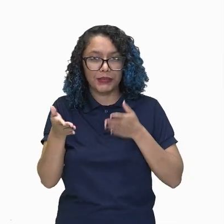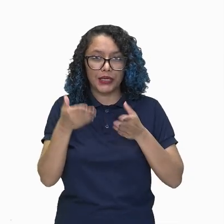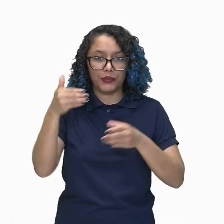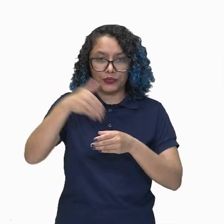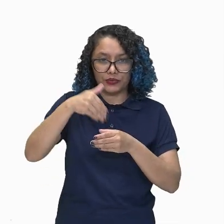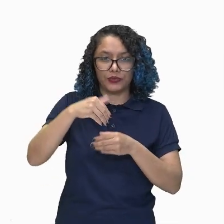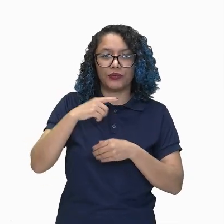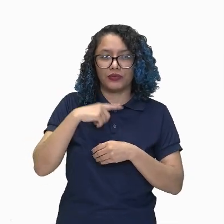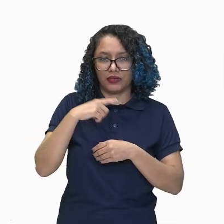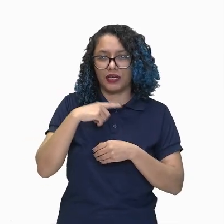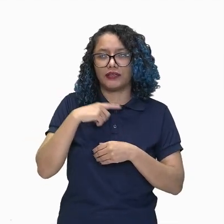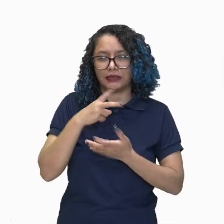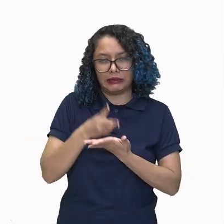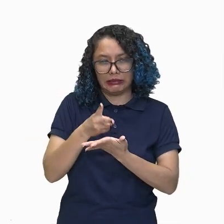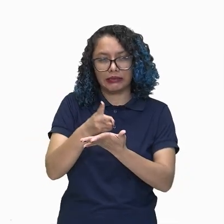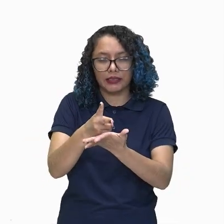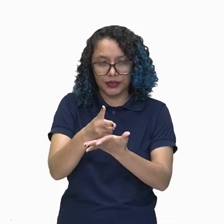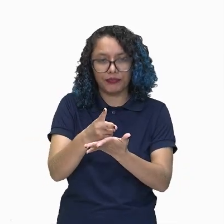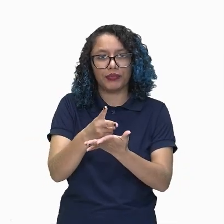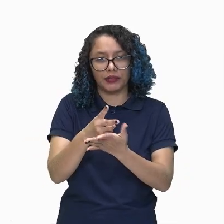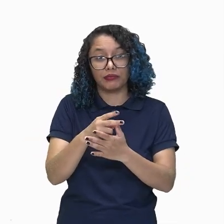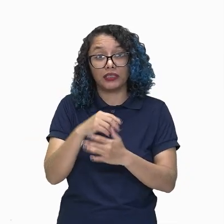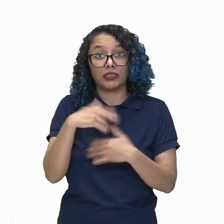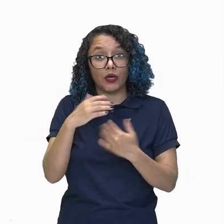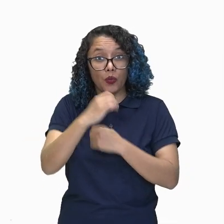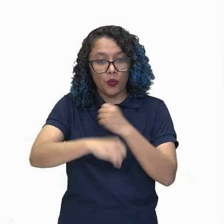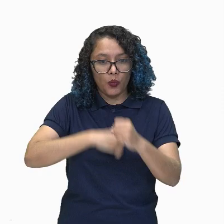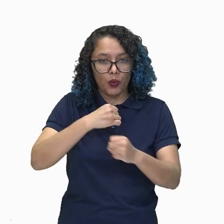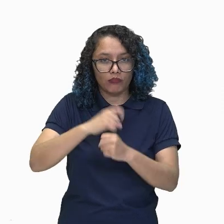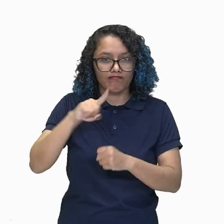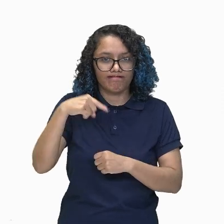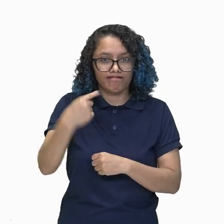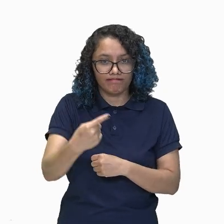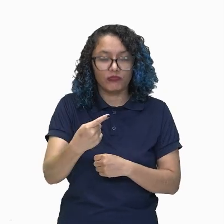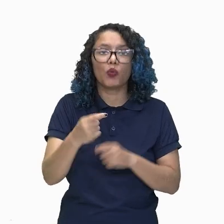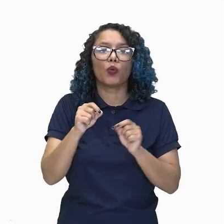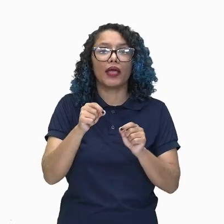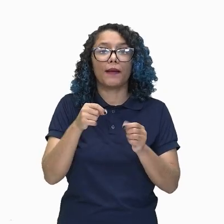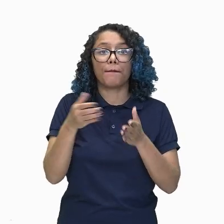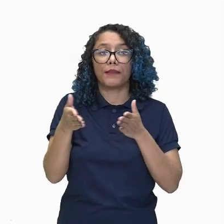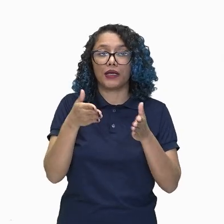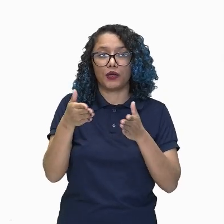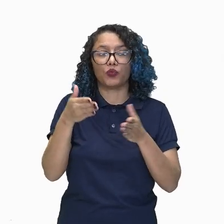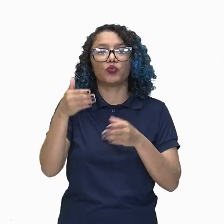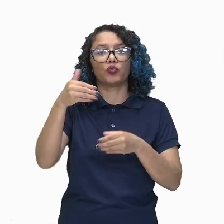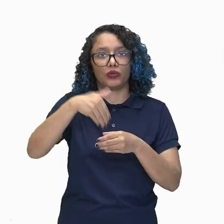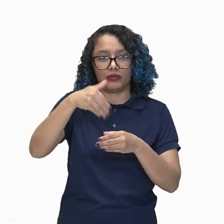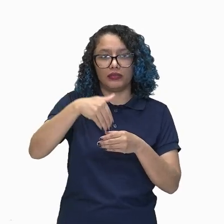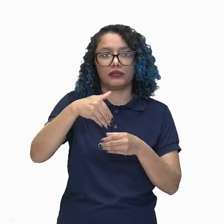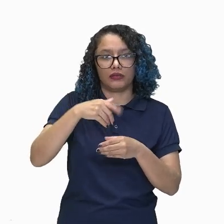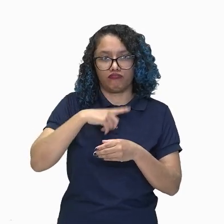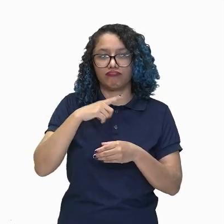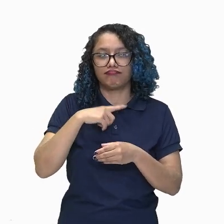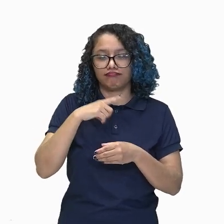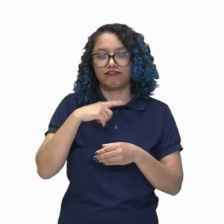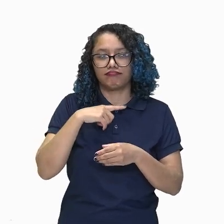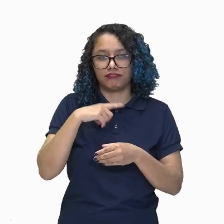eleições, isso acontece bastante. Então, por exemplo, ano que vem é o ano político, né? De eleições